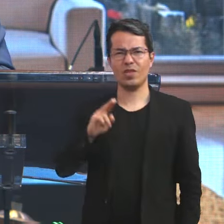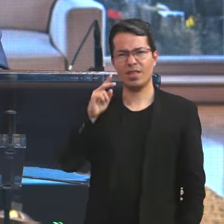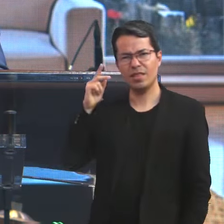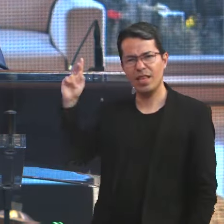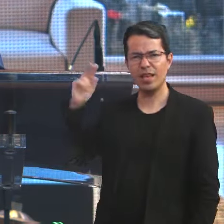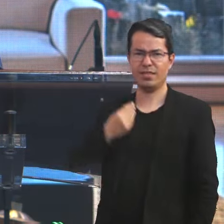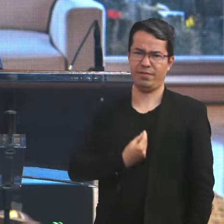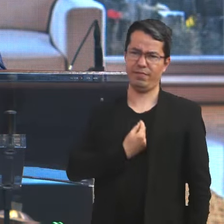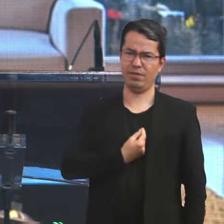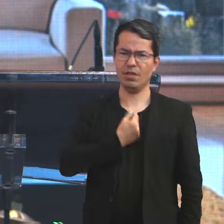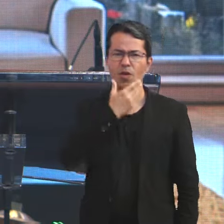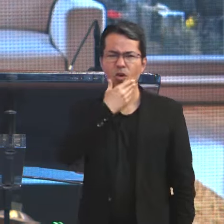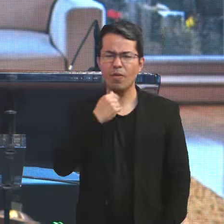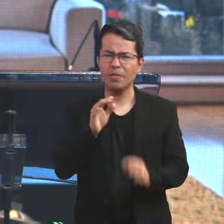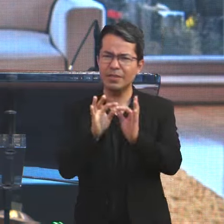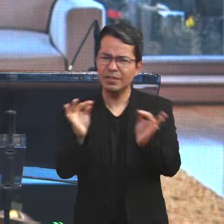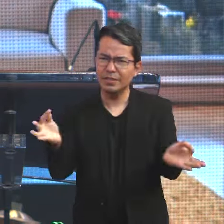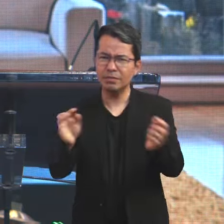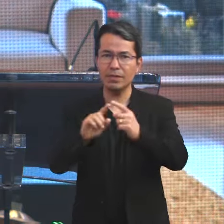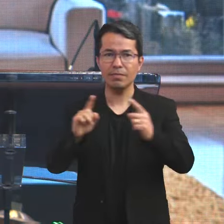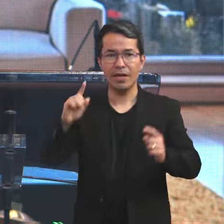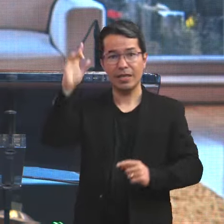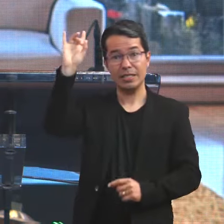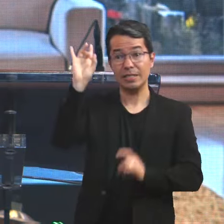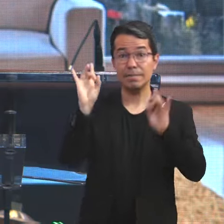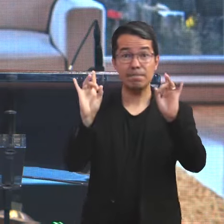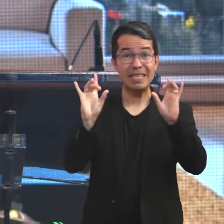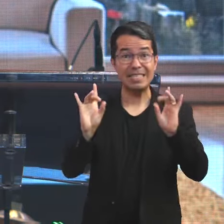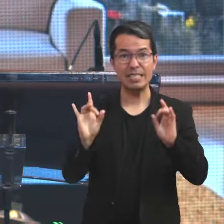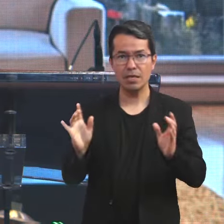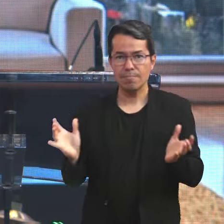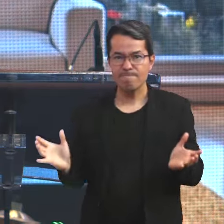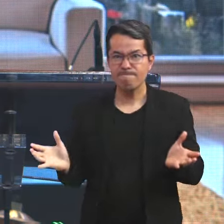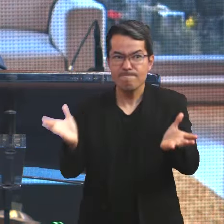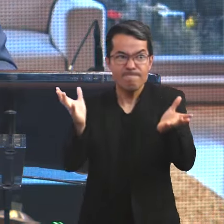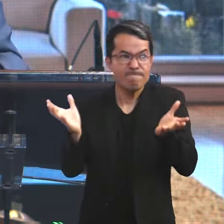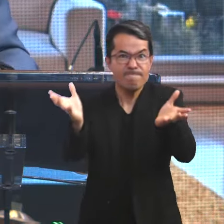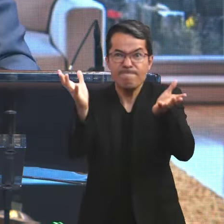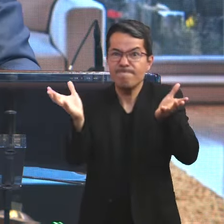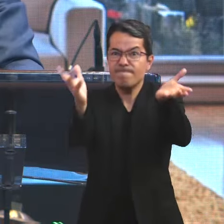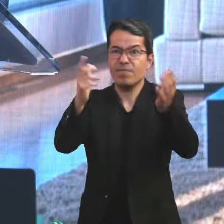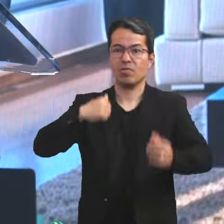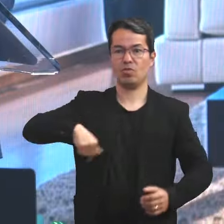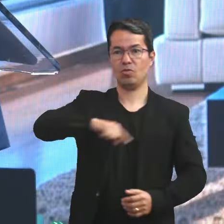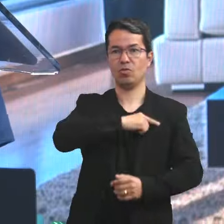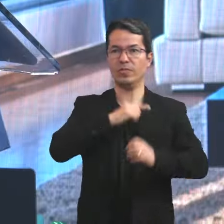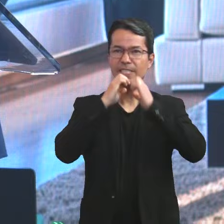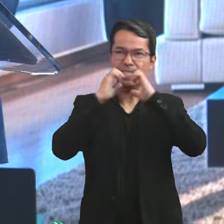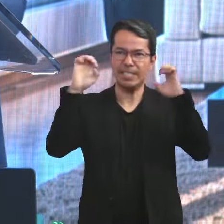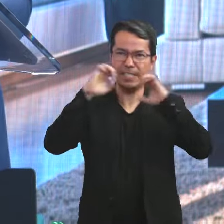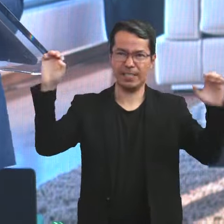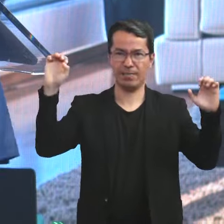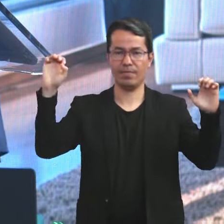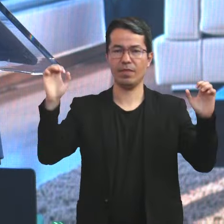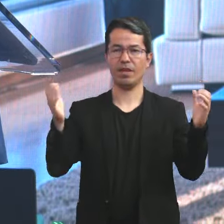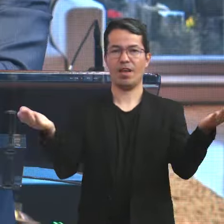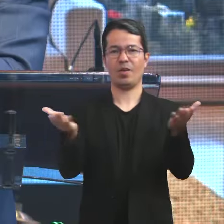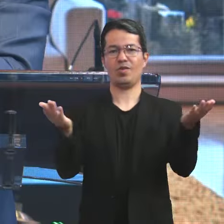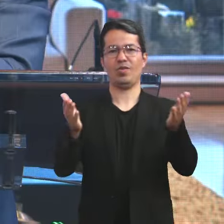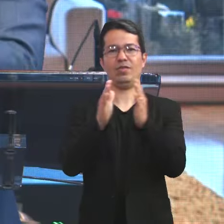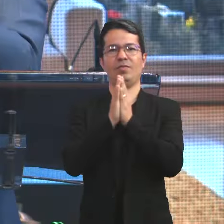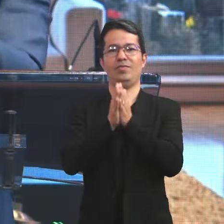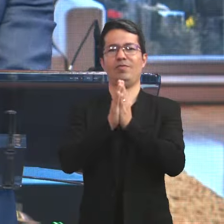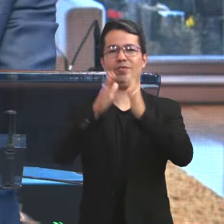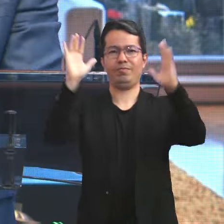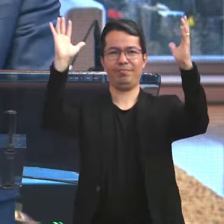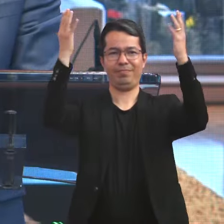forma muito especial nos empurrando para cumprirmos os propósitos de Deus queria que a igreja recebesse com uma salva de